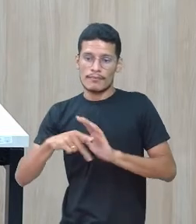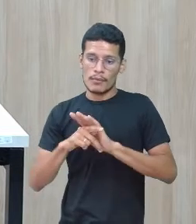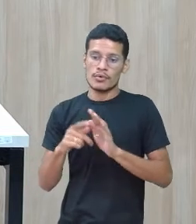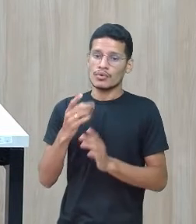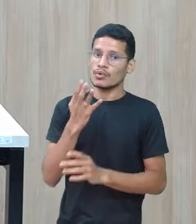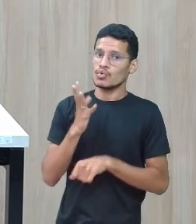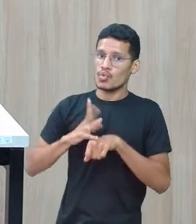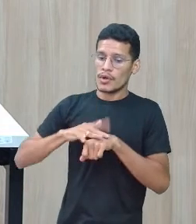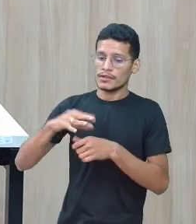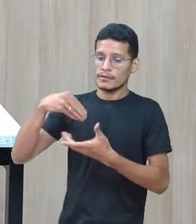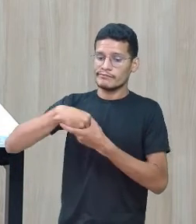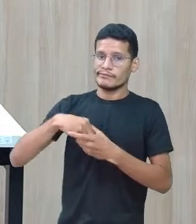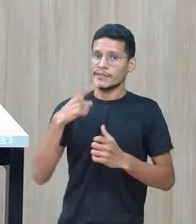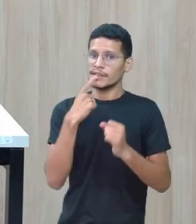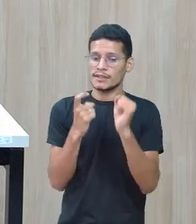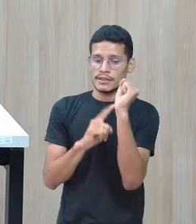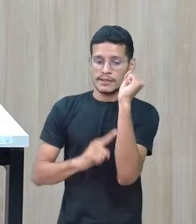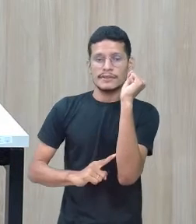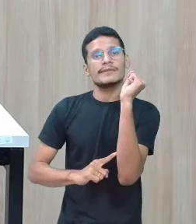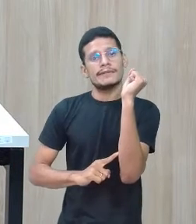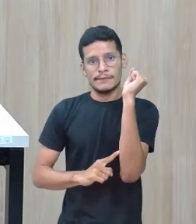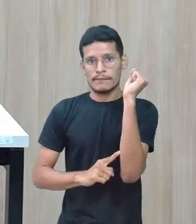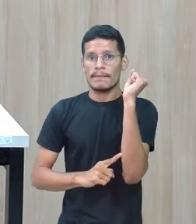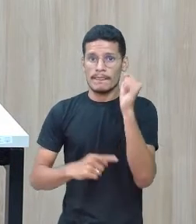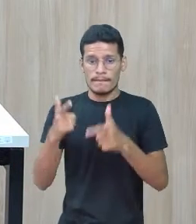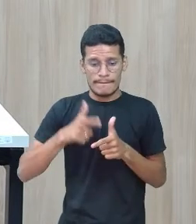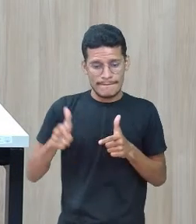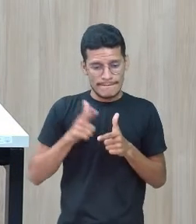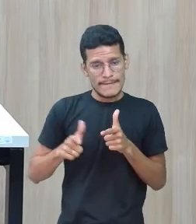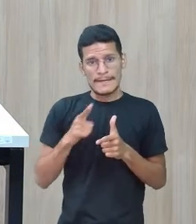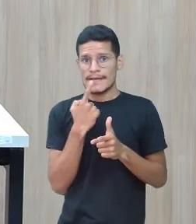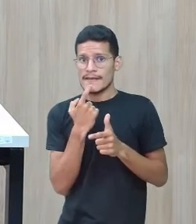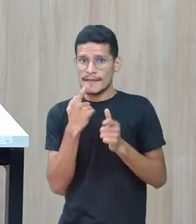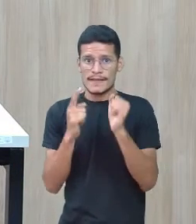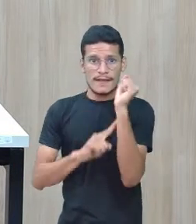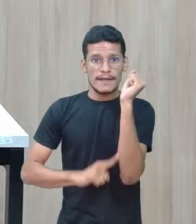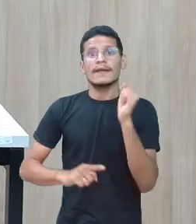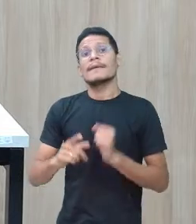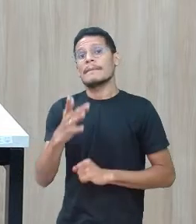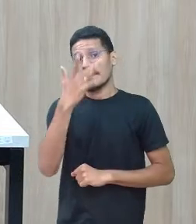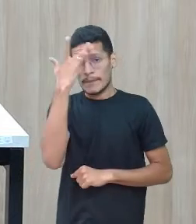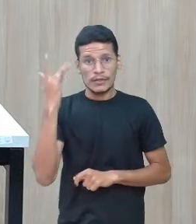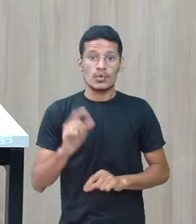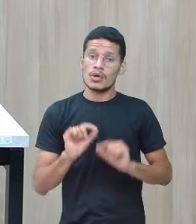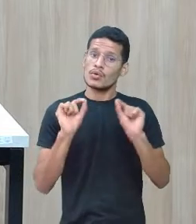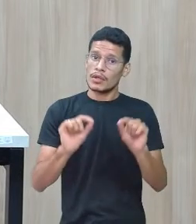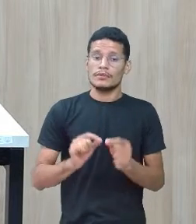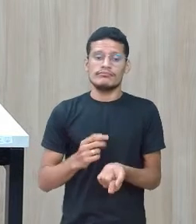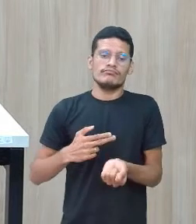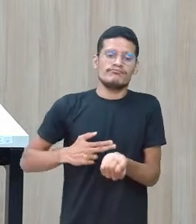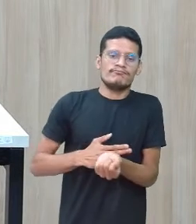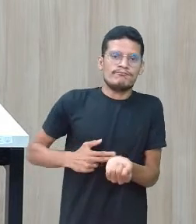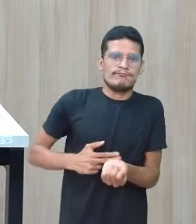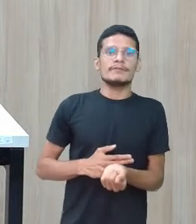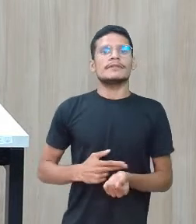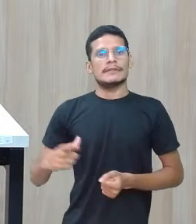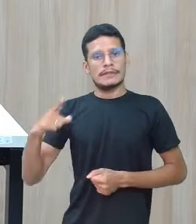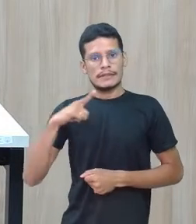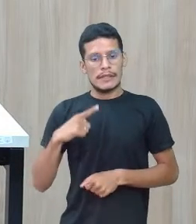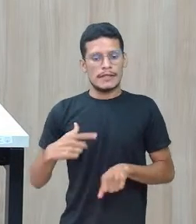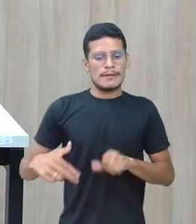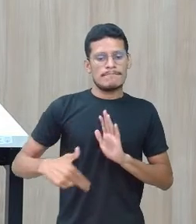sangue que faz com que o sangue não coagule. Então, as pessoas que se cortam têm uma hemorragia enorme. Então, também